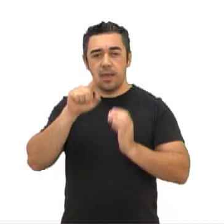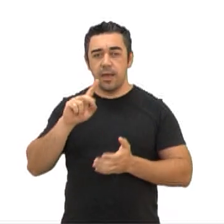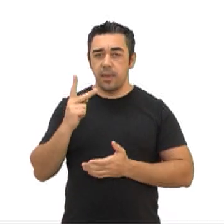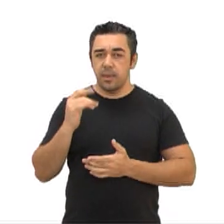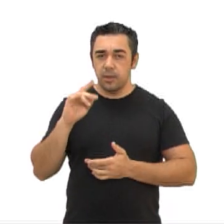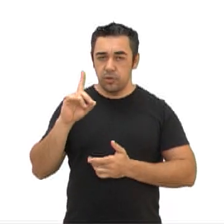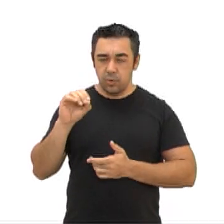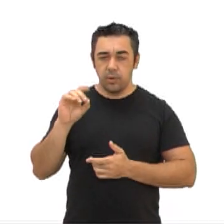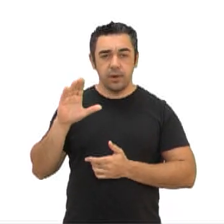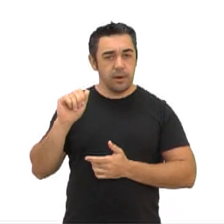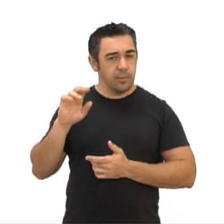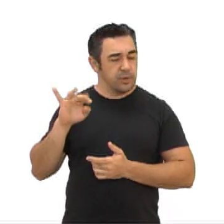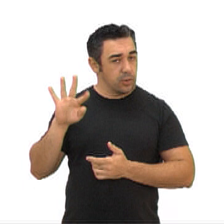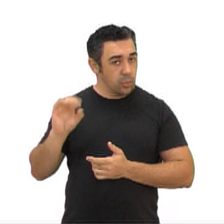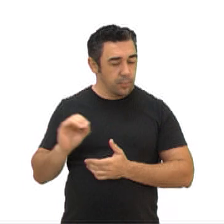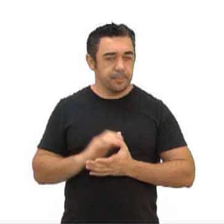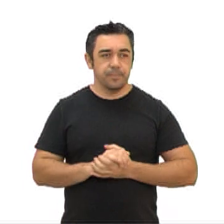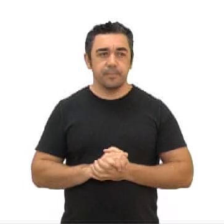hidrocarboneto. Sensacional.